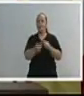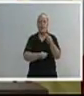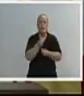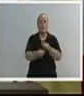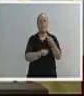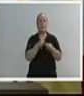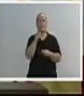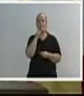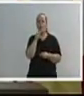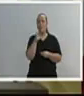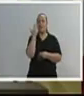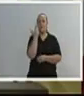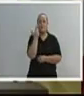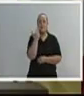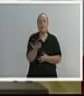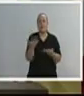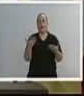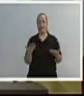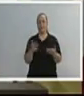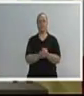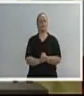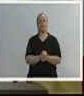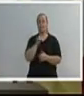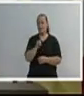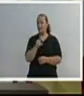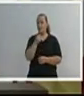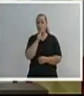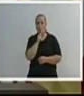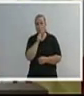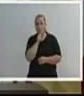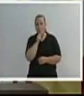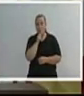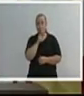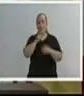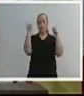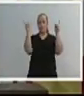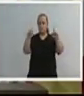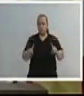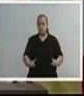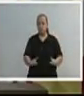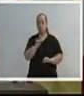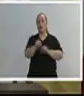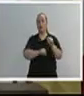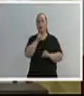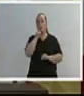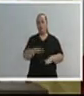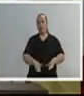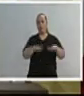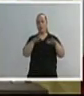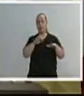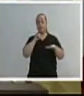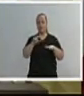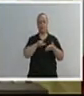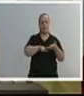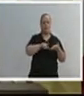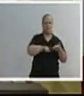calha normal como era, é claro que todas as trovoadas, viu, Ivanates, não vão mais acontecer, não vão mais alagar. A Itopava, como muito bem frisou